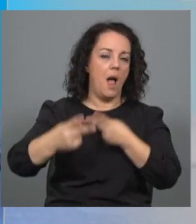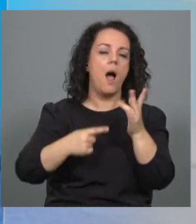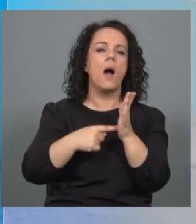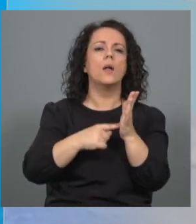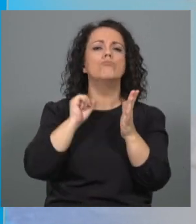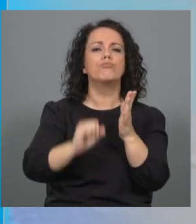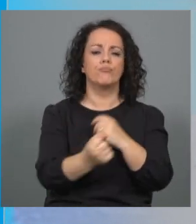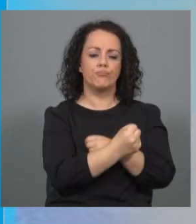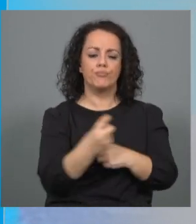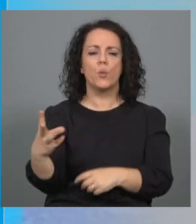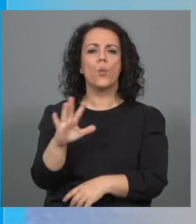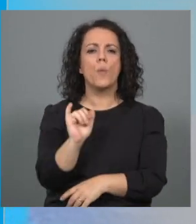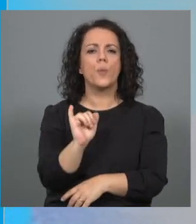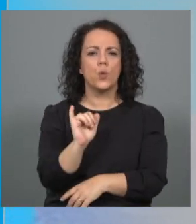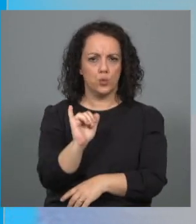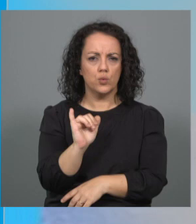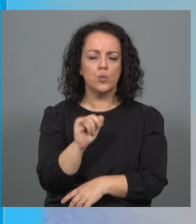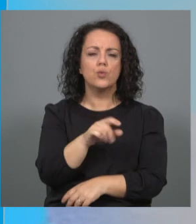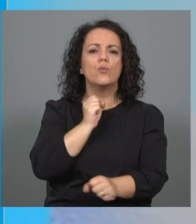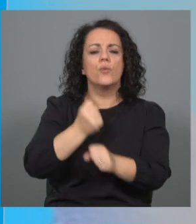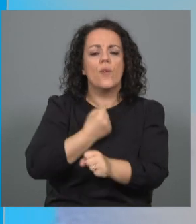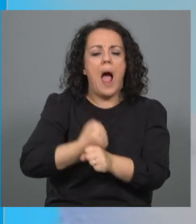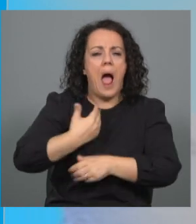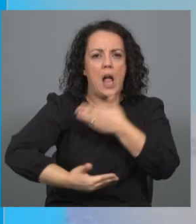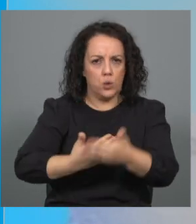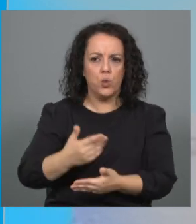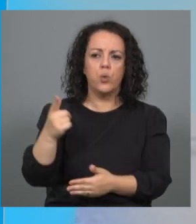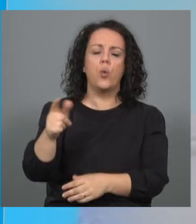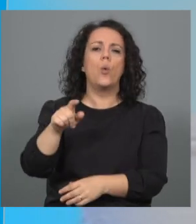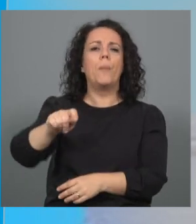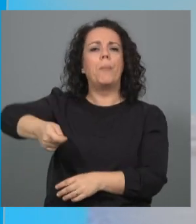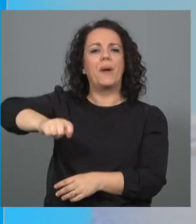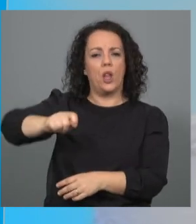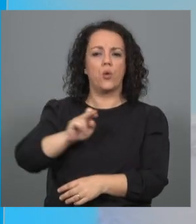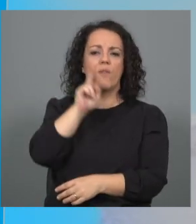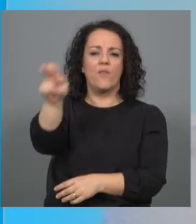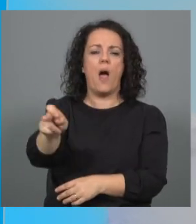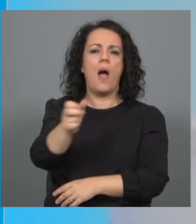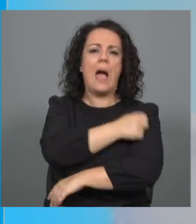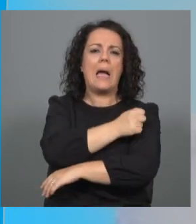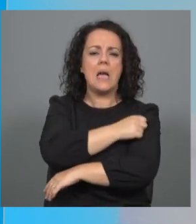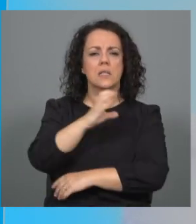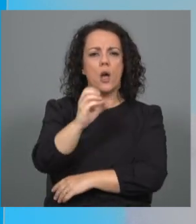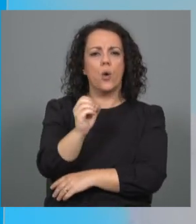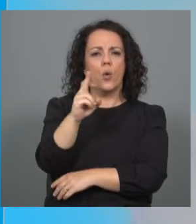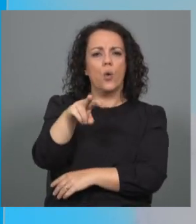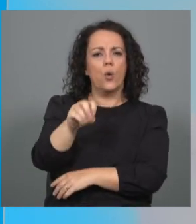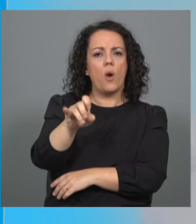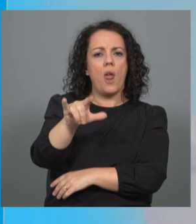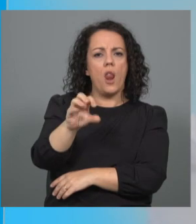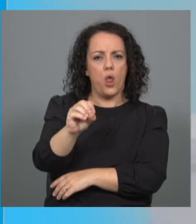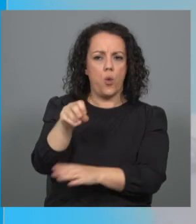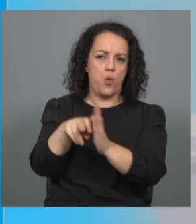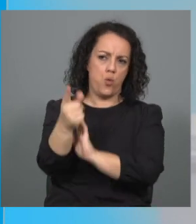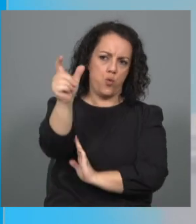dos Apóstolos. Temos essa descrição de Pedro, que vai à casa de Cornélio, não é? Um